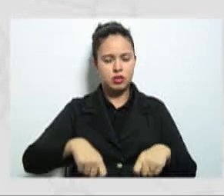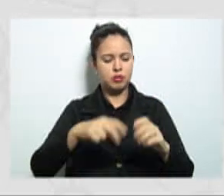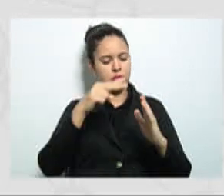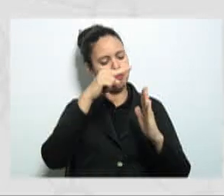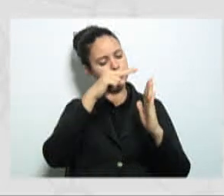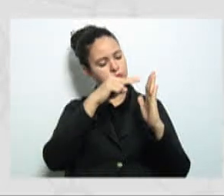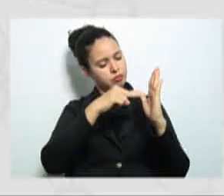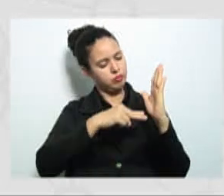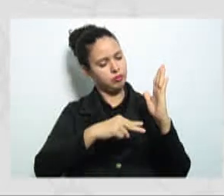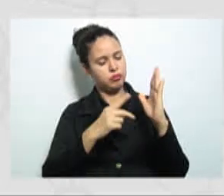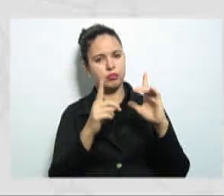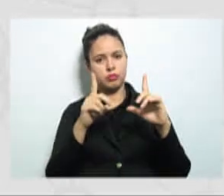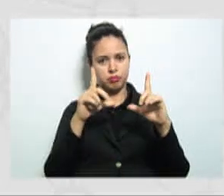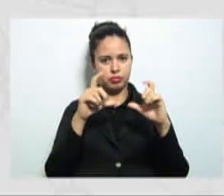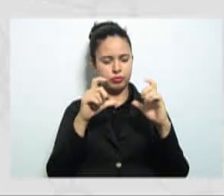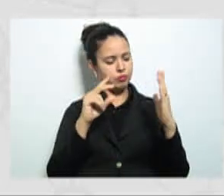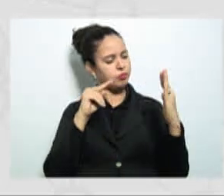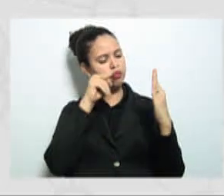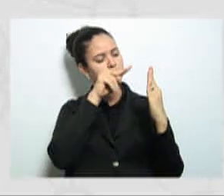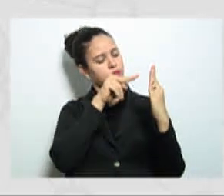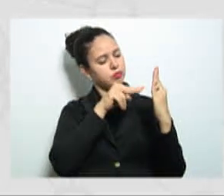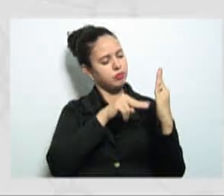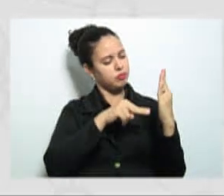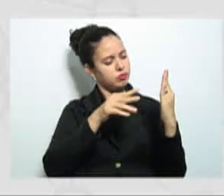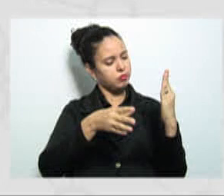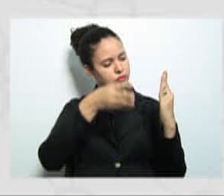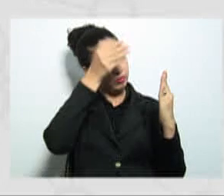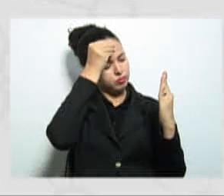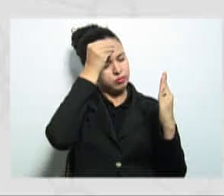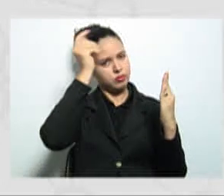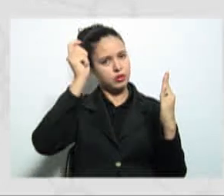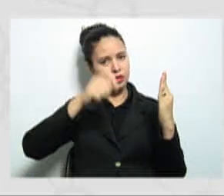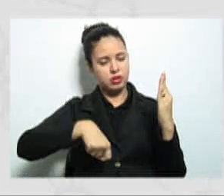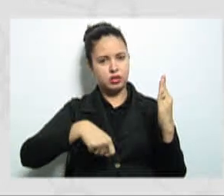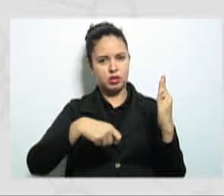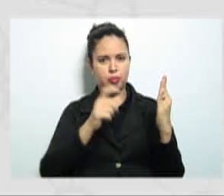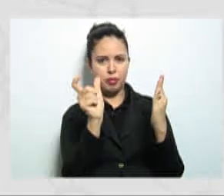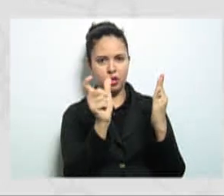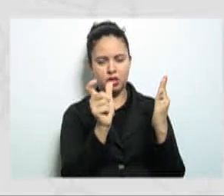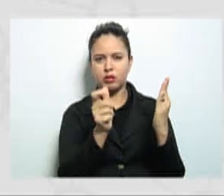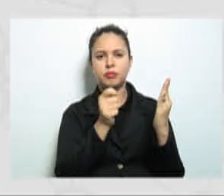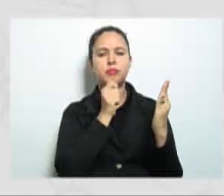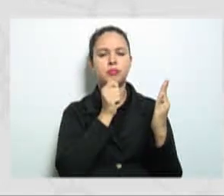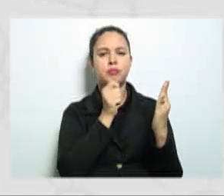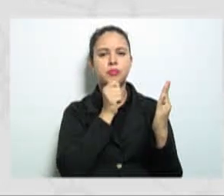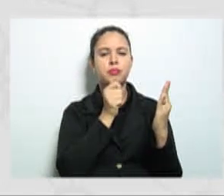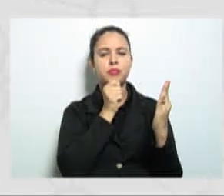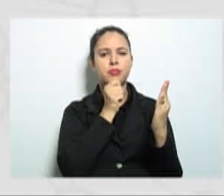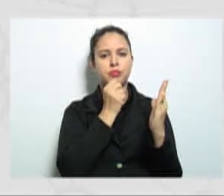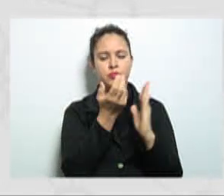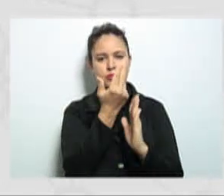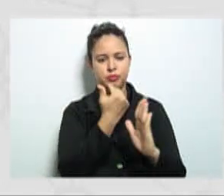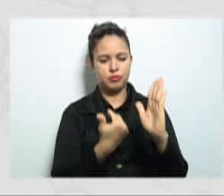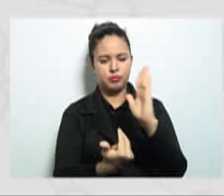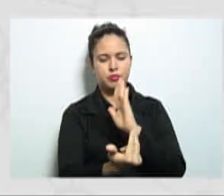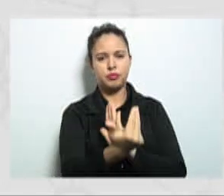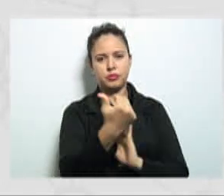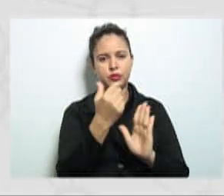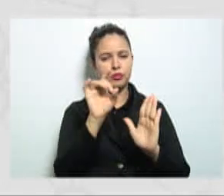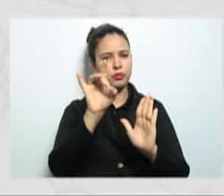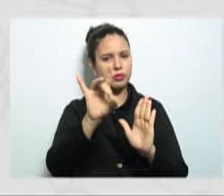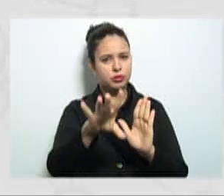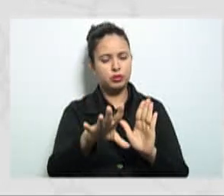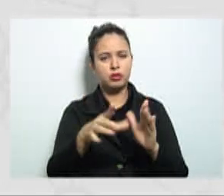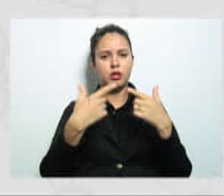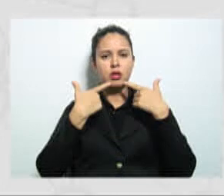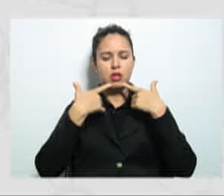leitura apenas através da imagem. Nós não temos nenhuma palavra. Então essa charge foi produzida por meio apenas da